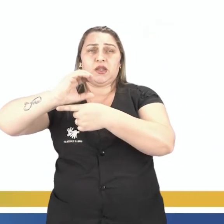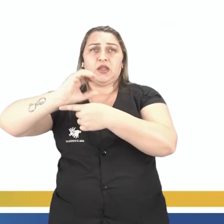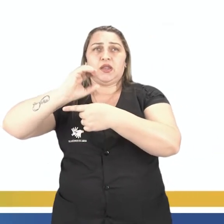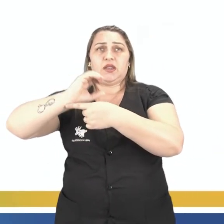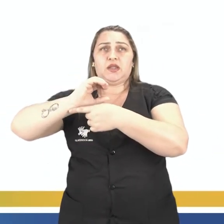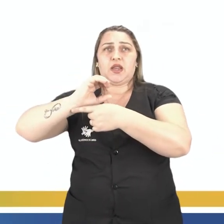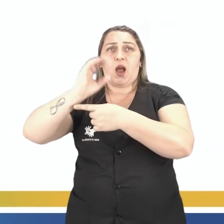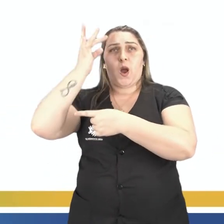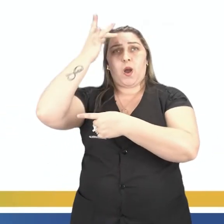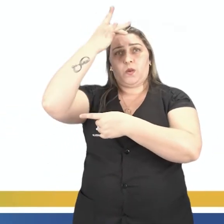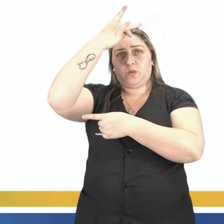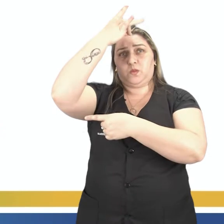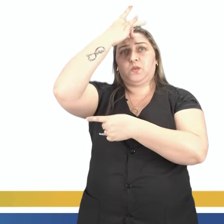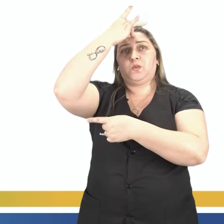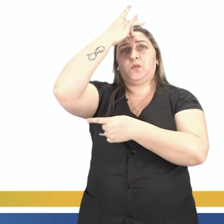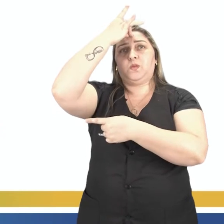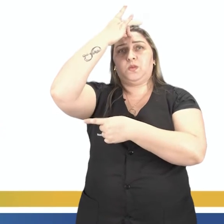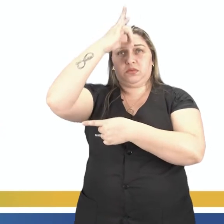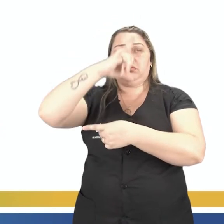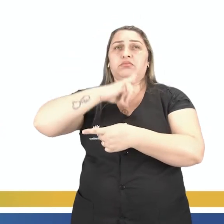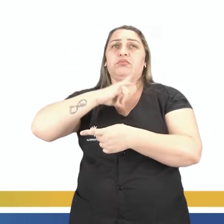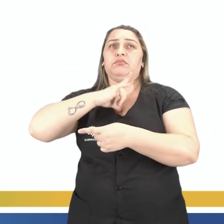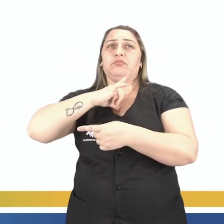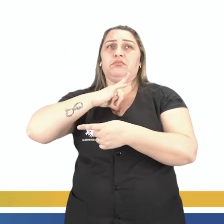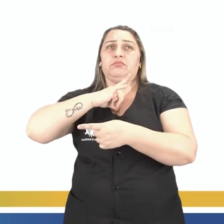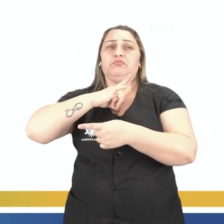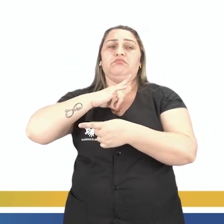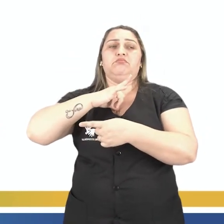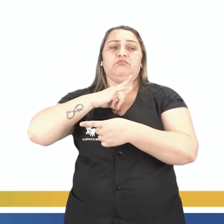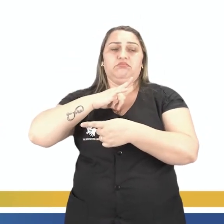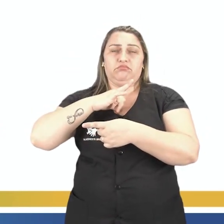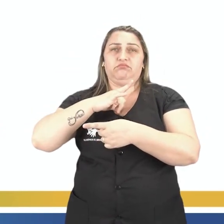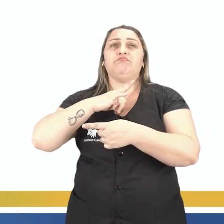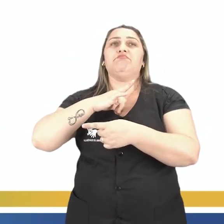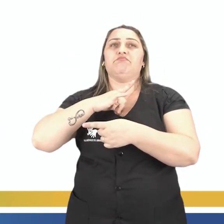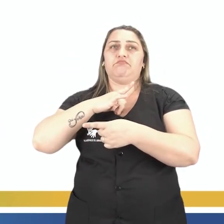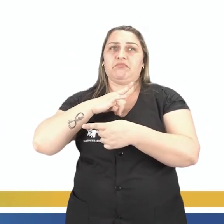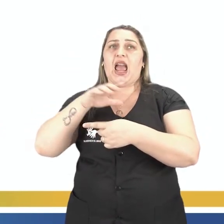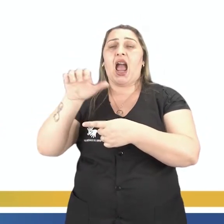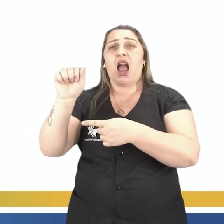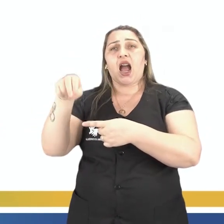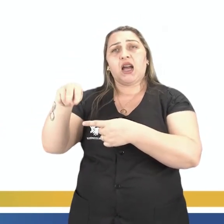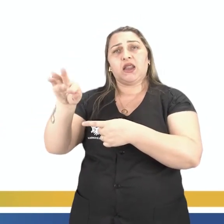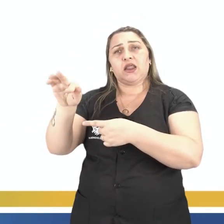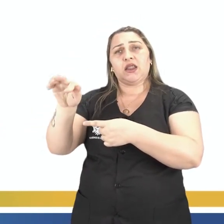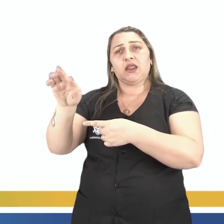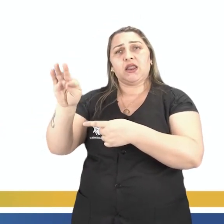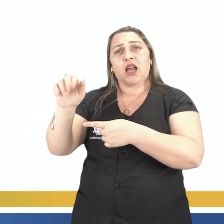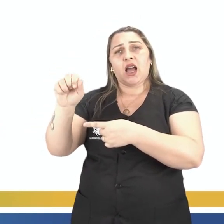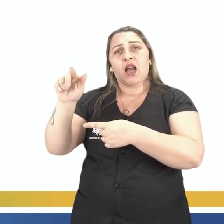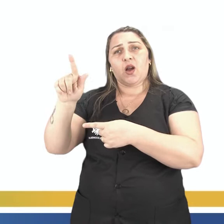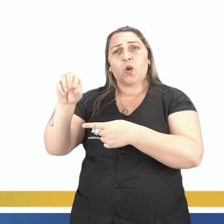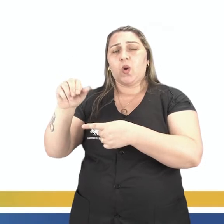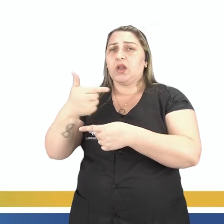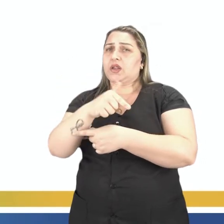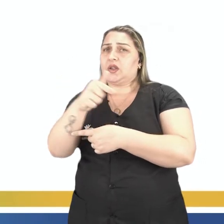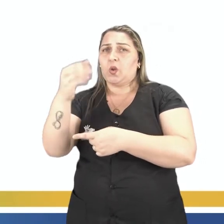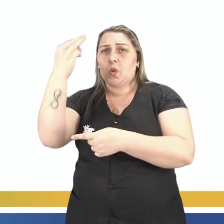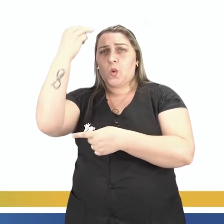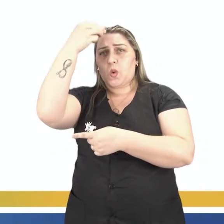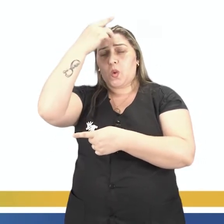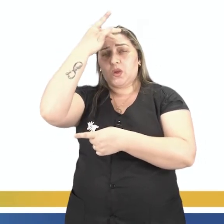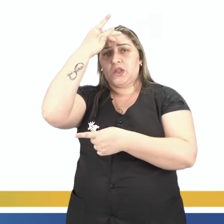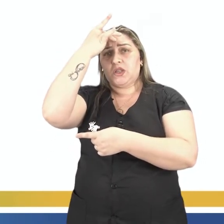temos aí a consciência da existência de classes antagônicas? Também não, porque quem tem consciência não está alienado e